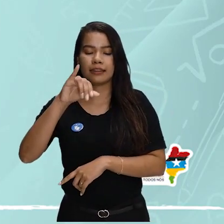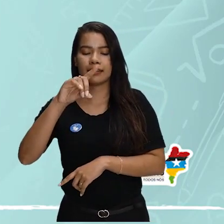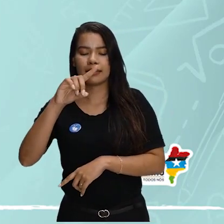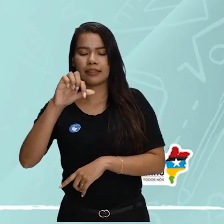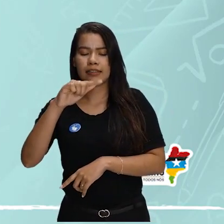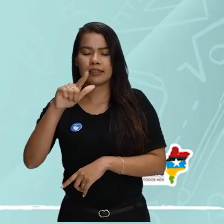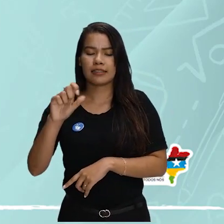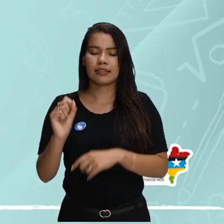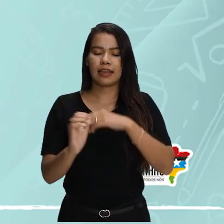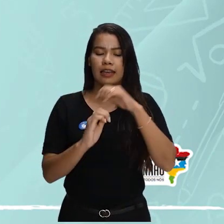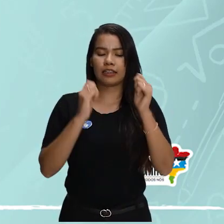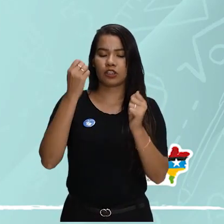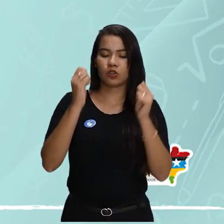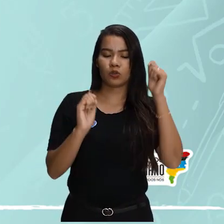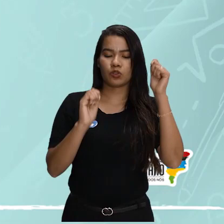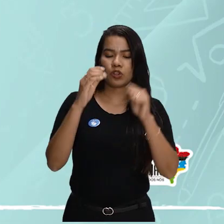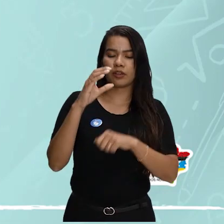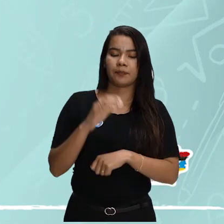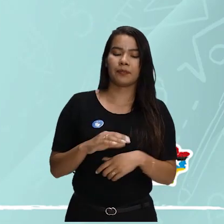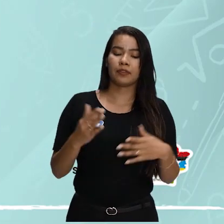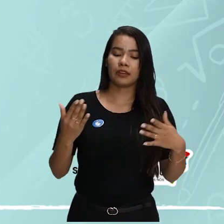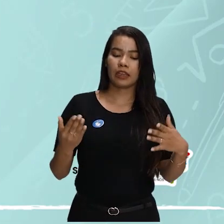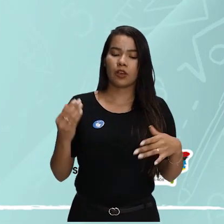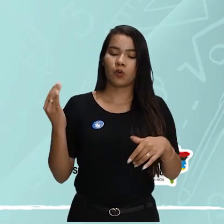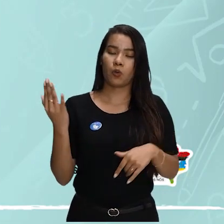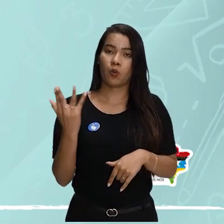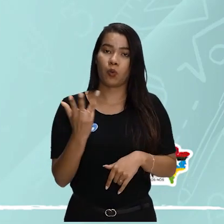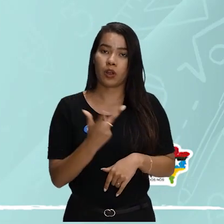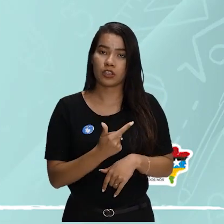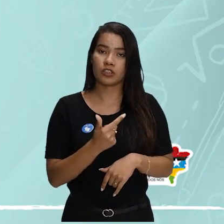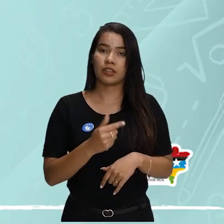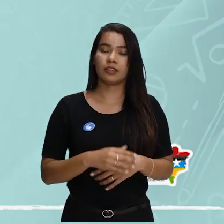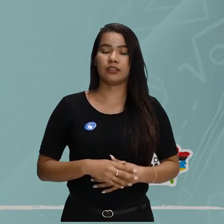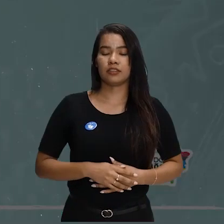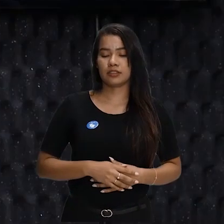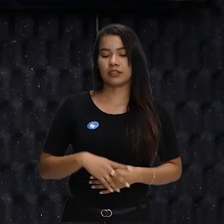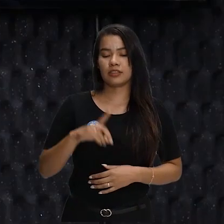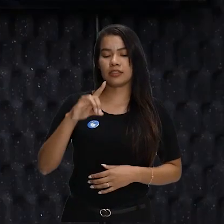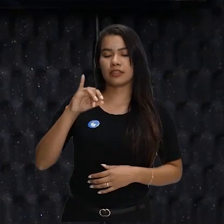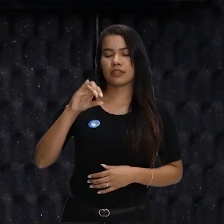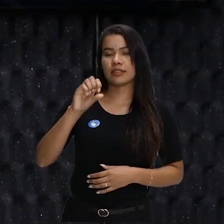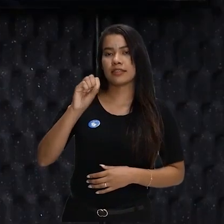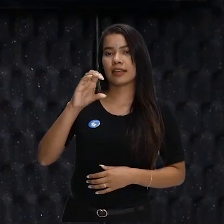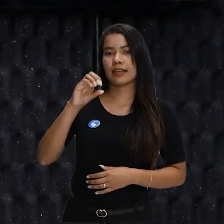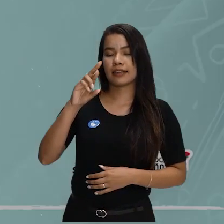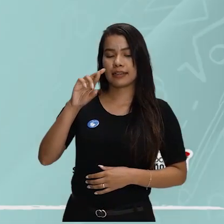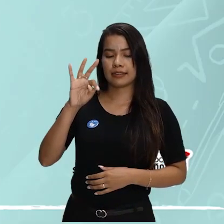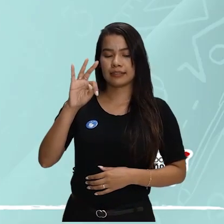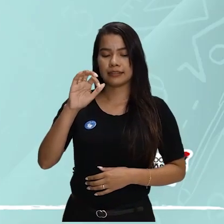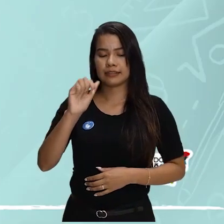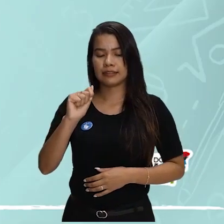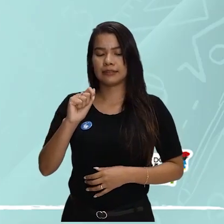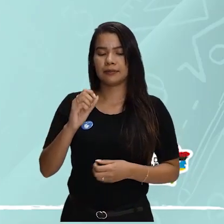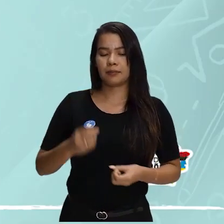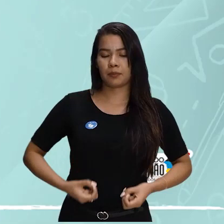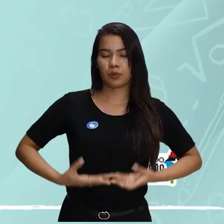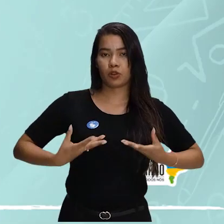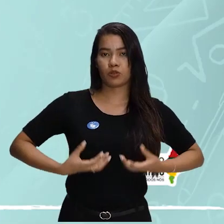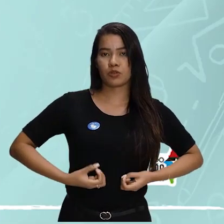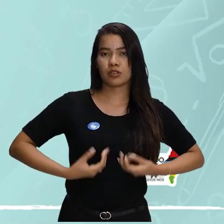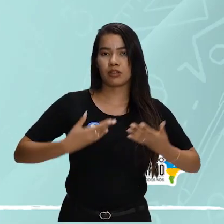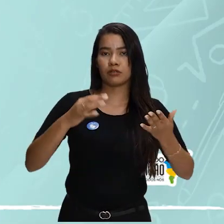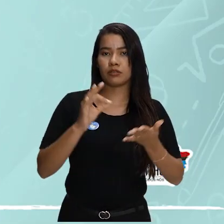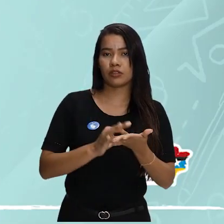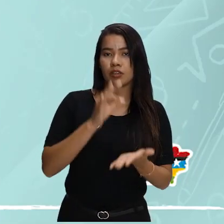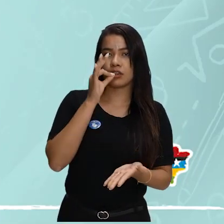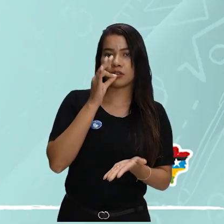tá? Então é uma quantidade discreta, não é uma medida, tá? Produção do café no Brasil, também